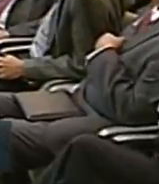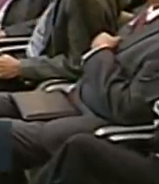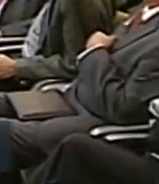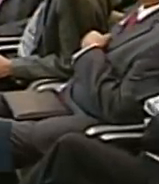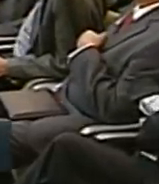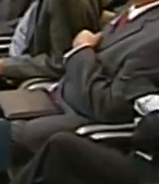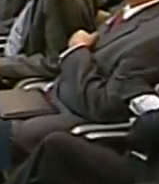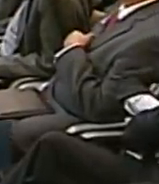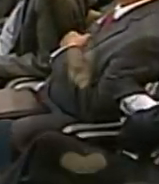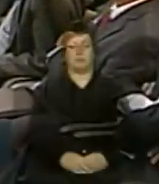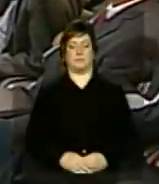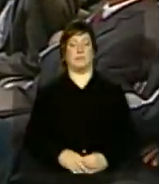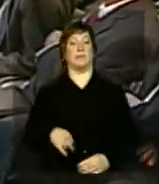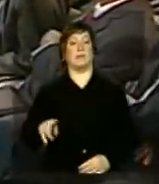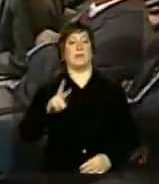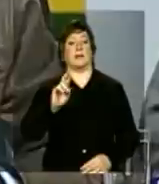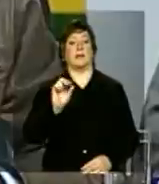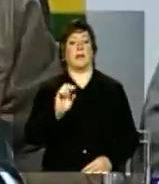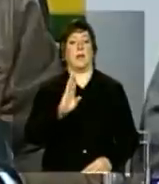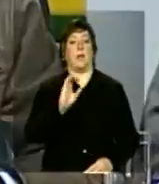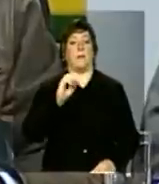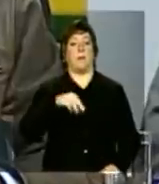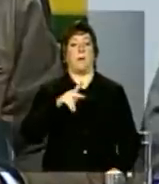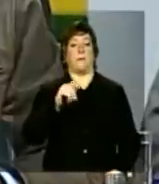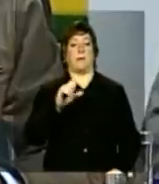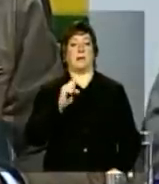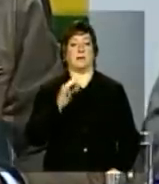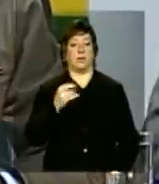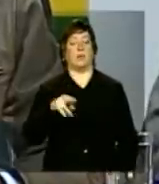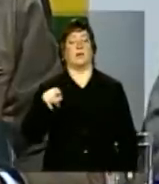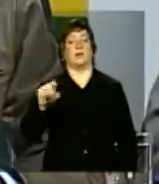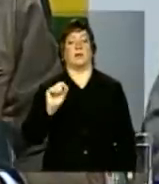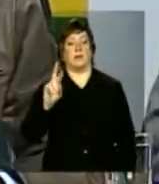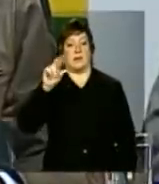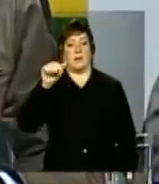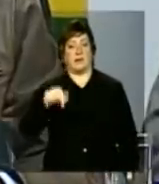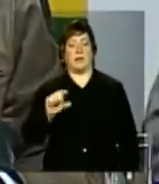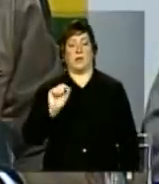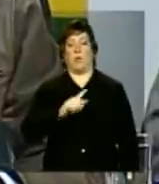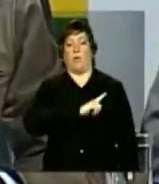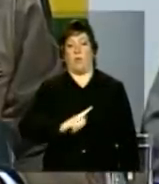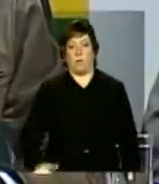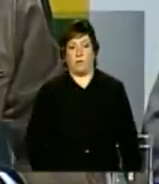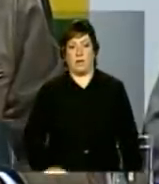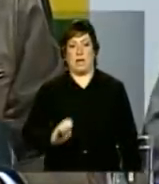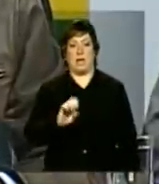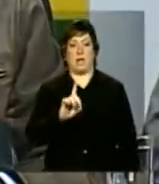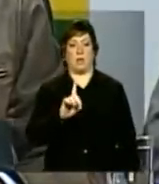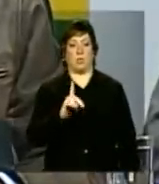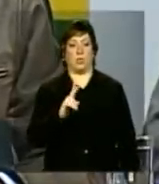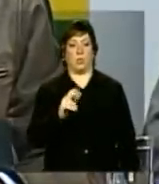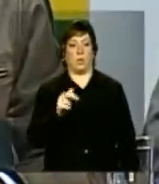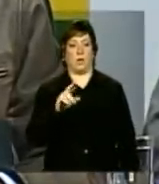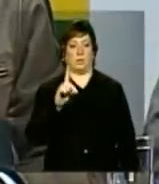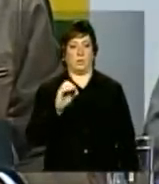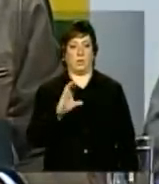bom pastor que representa aqui o governador Eduardo Campos e o nosso camarada Leitão Tá